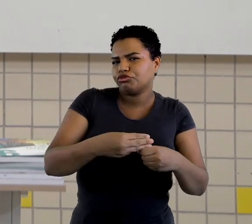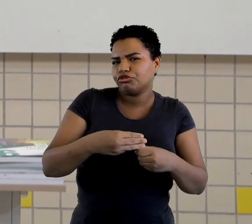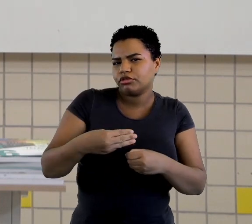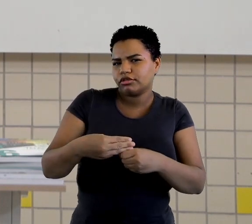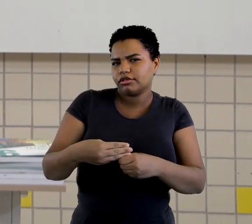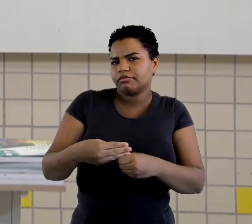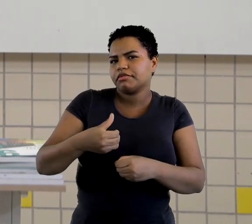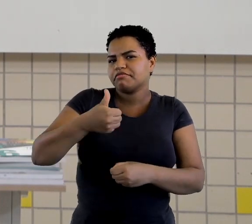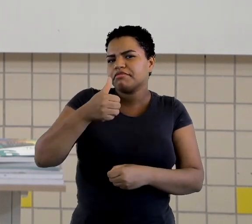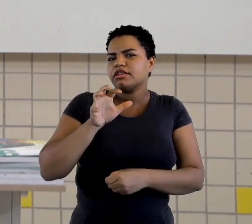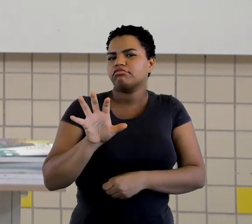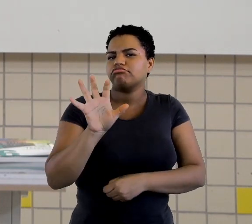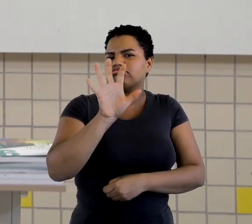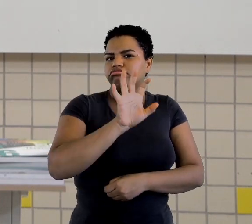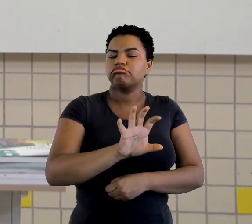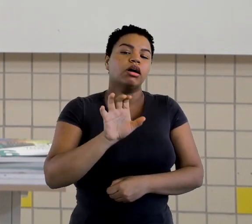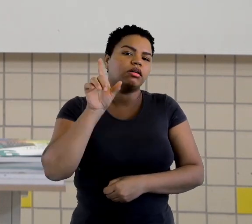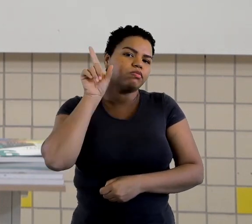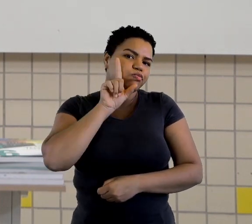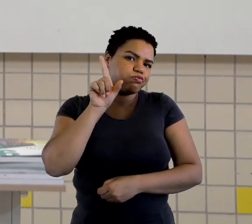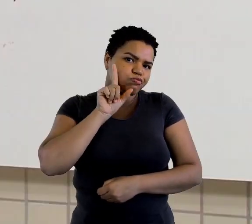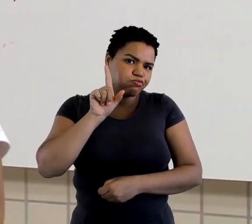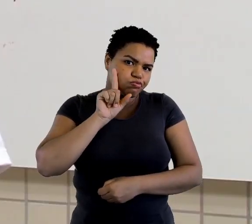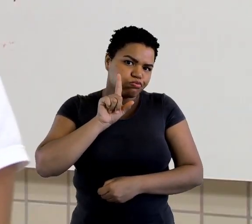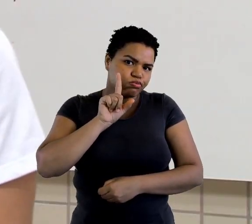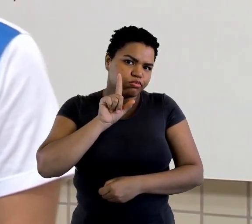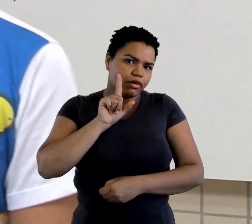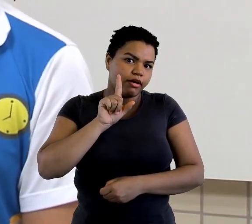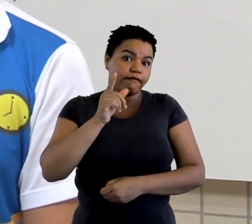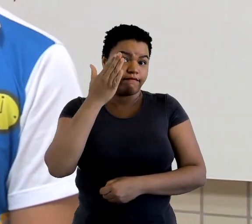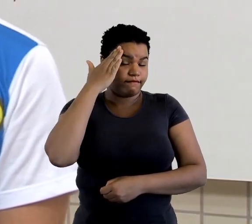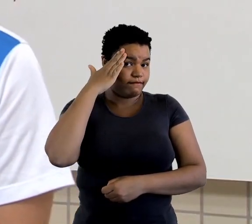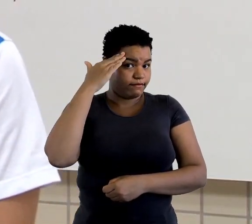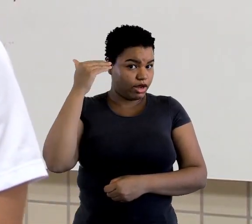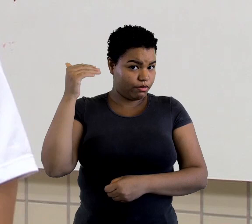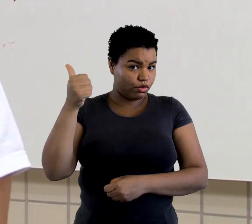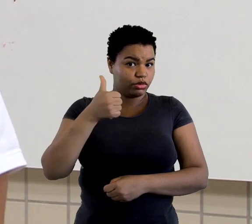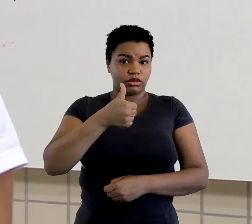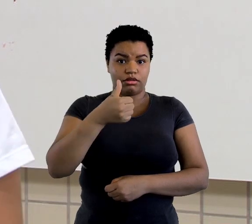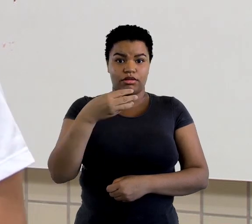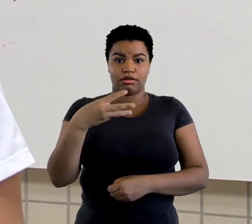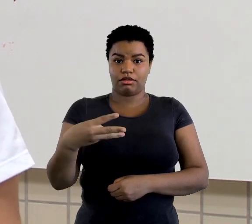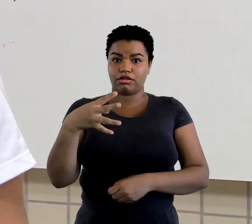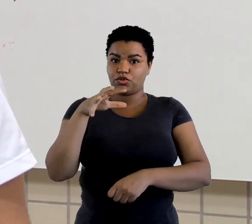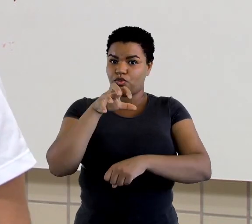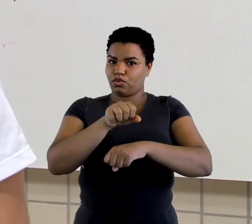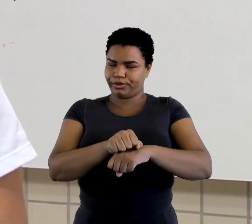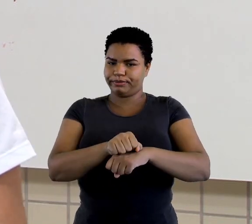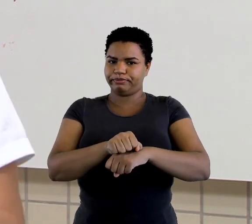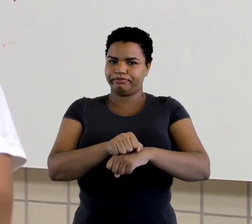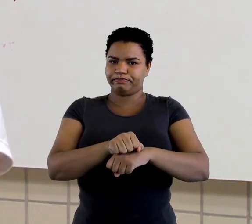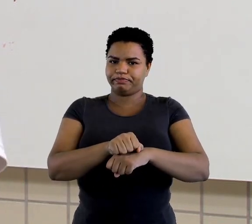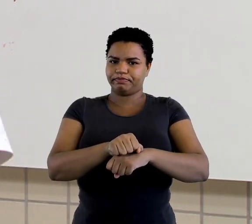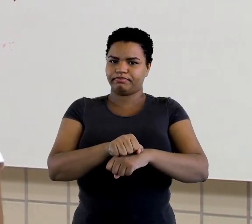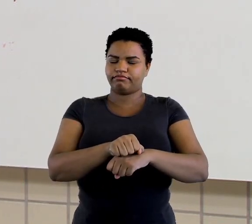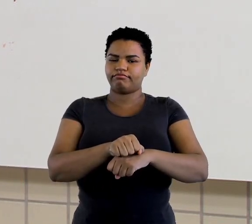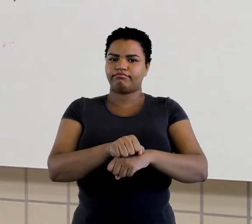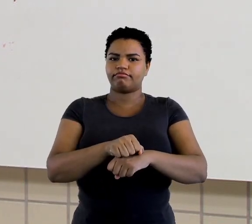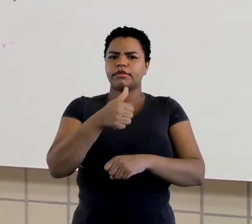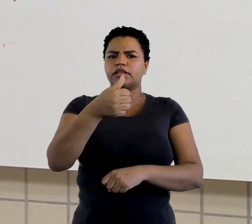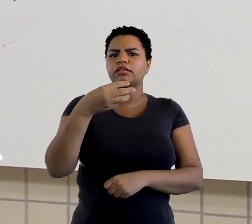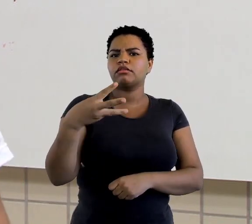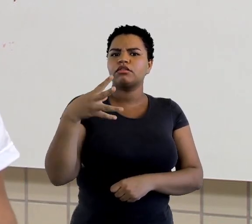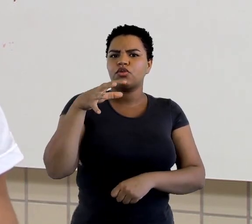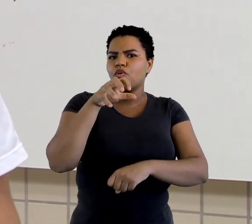primeiras regiões dos Estados Unidos, as famosas 13 colônias. As 13